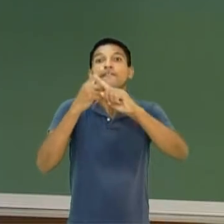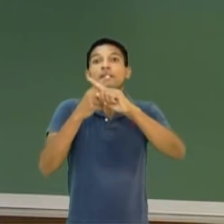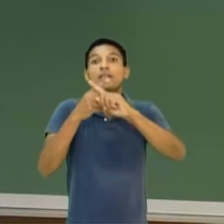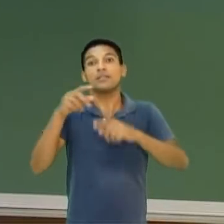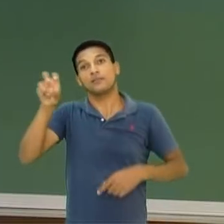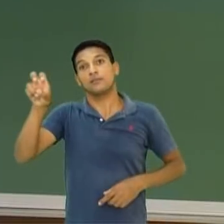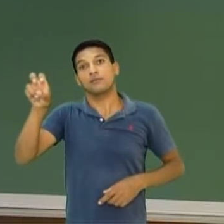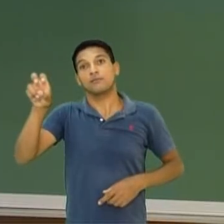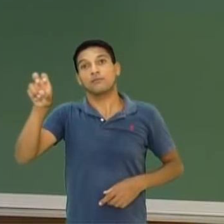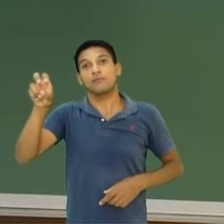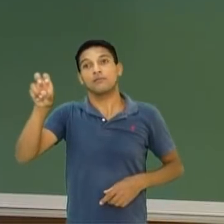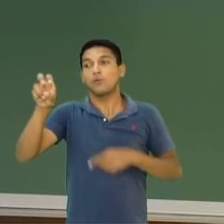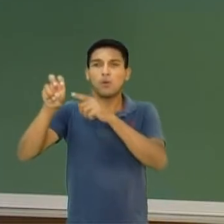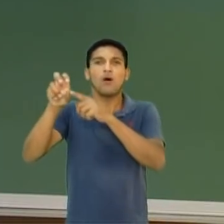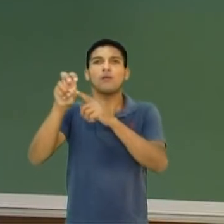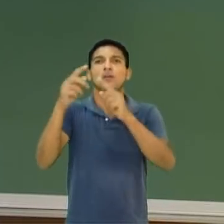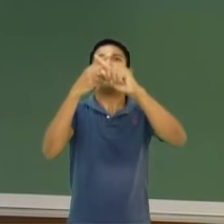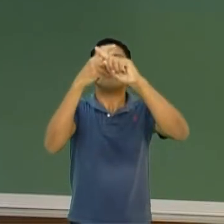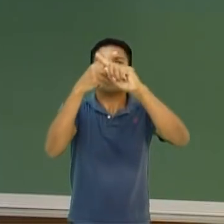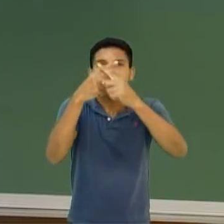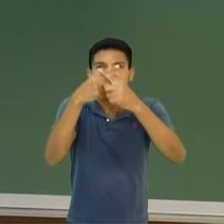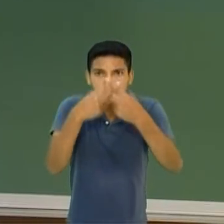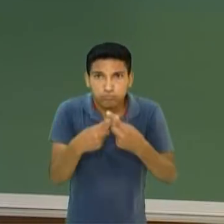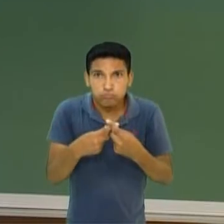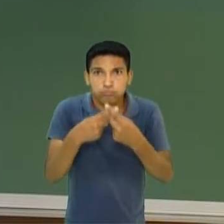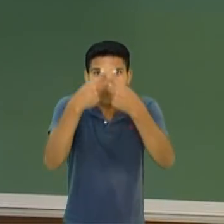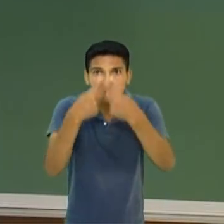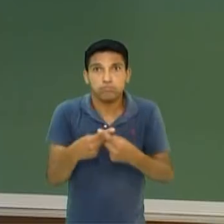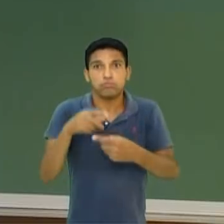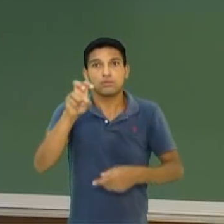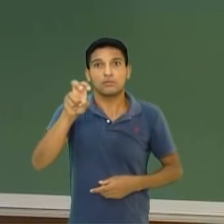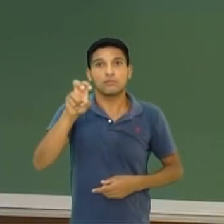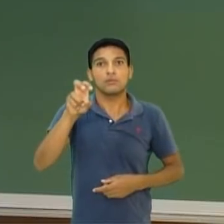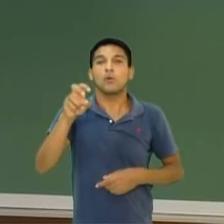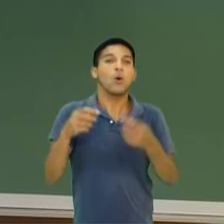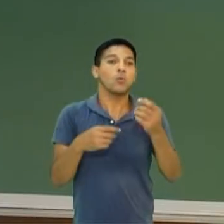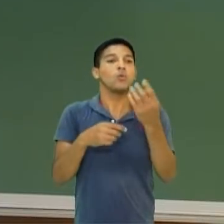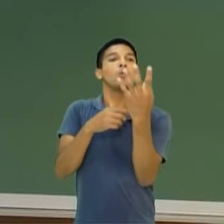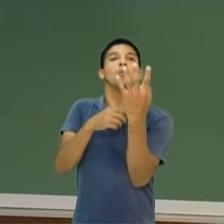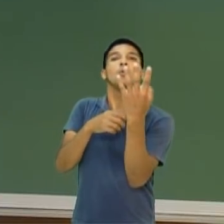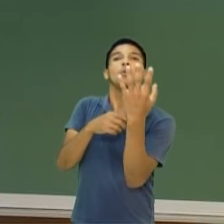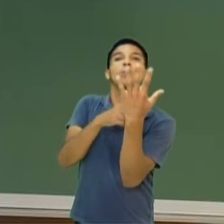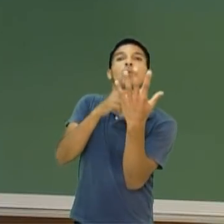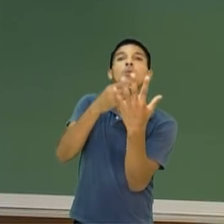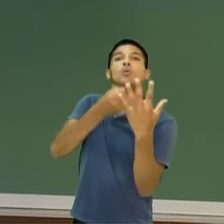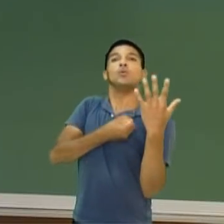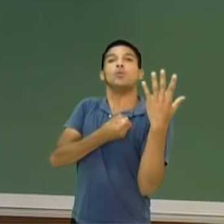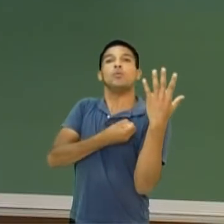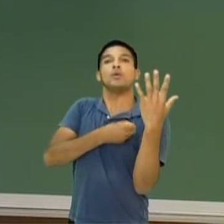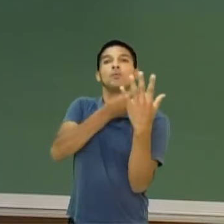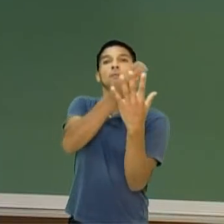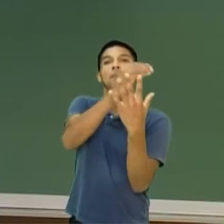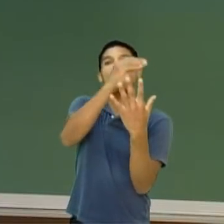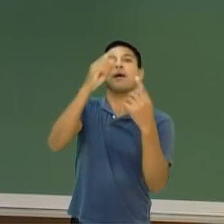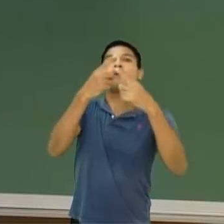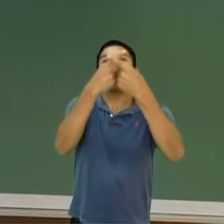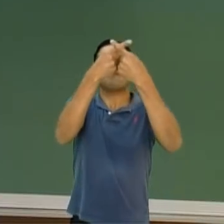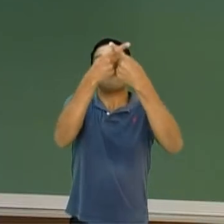E no item C, sequência dos múltiplos de 5. Não esqueça que o